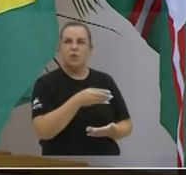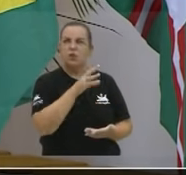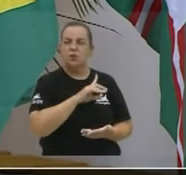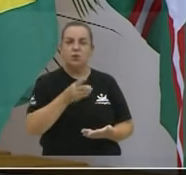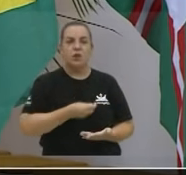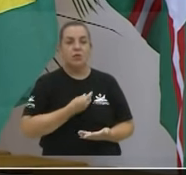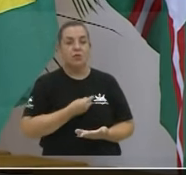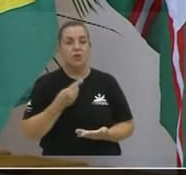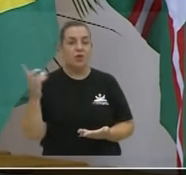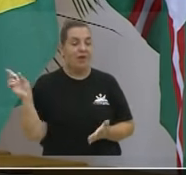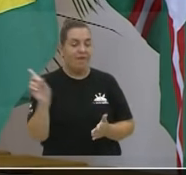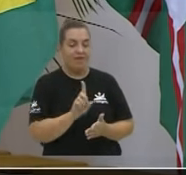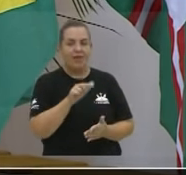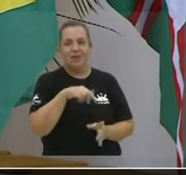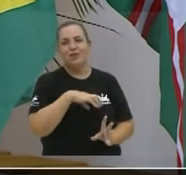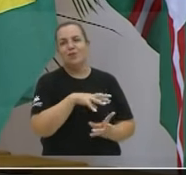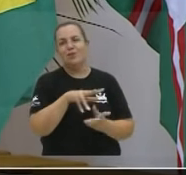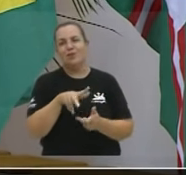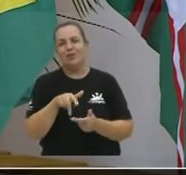vir a esse mundo.